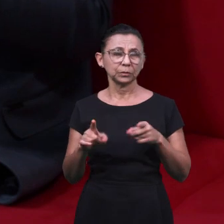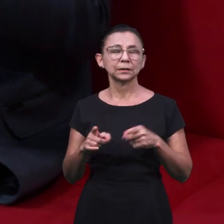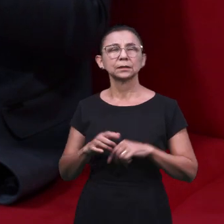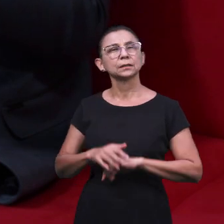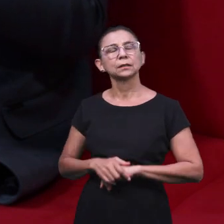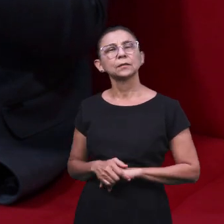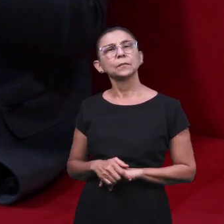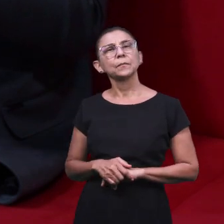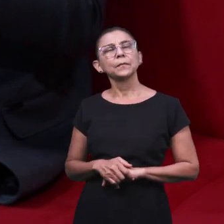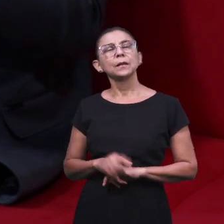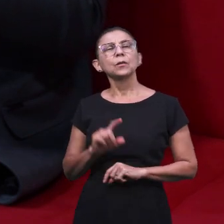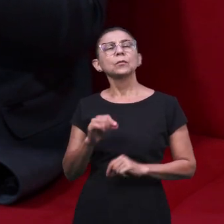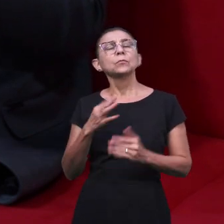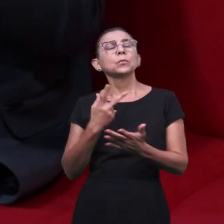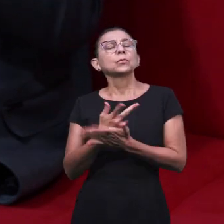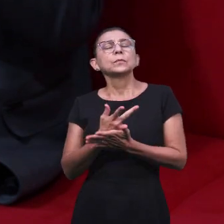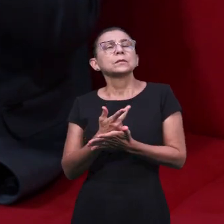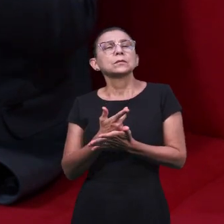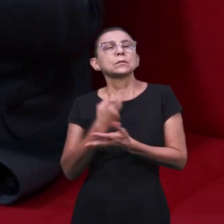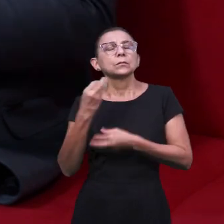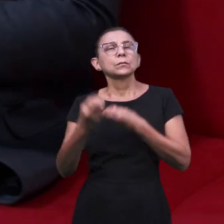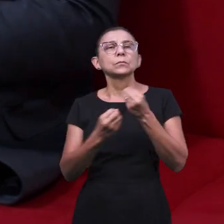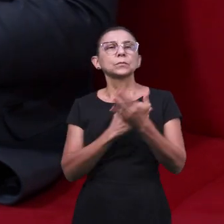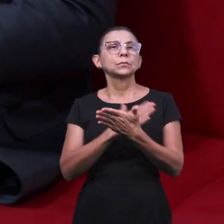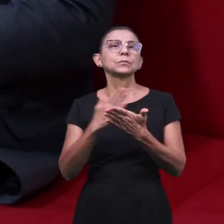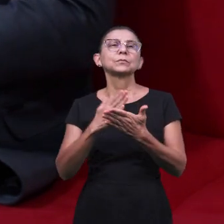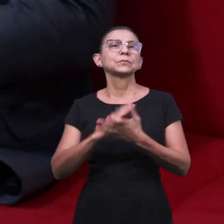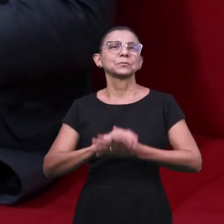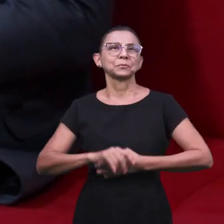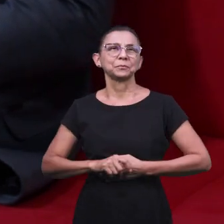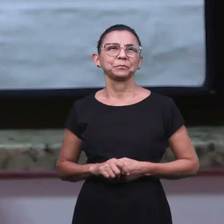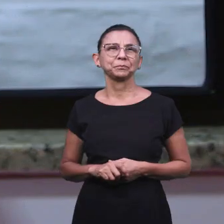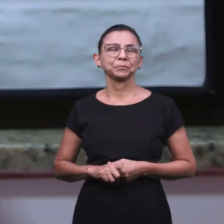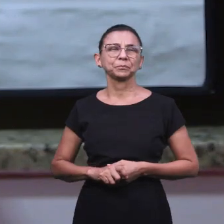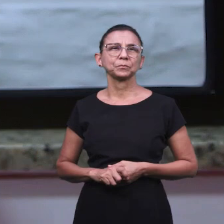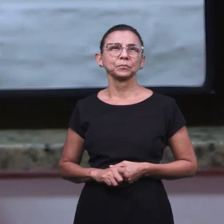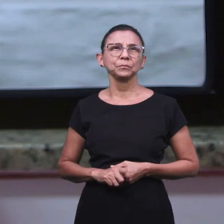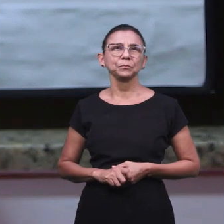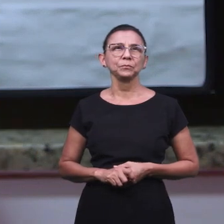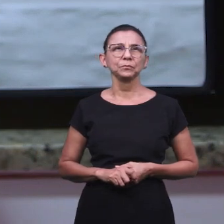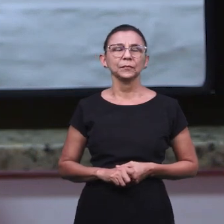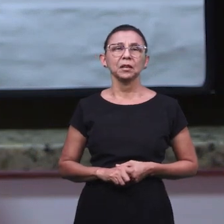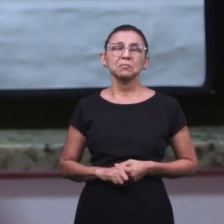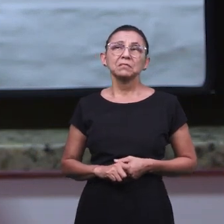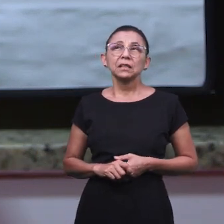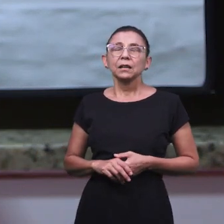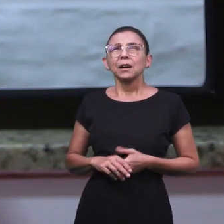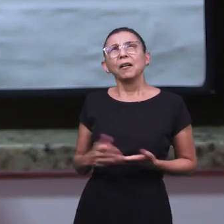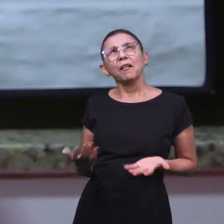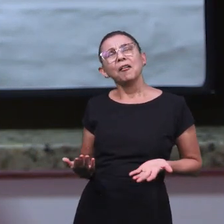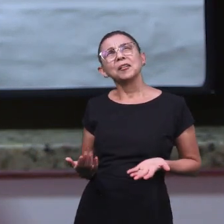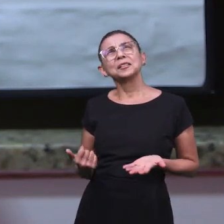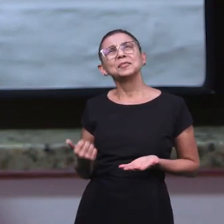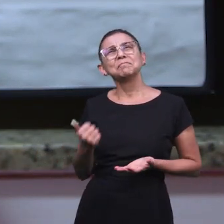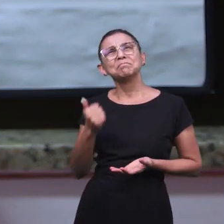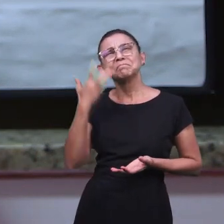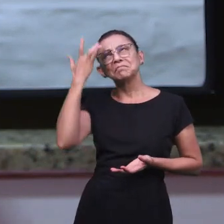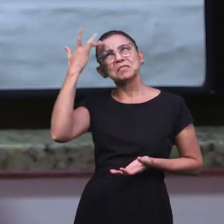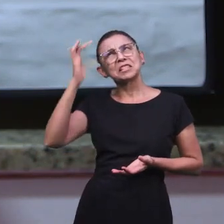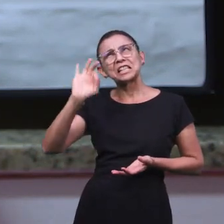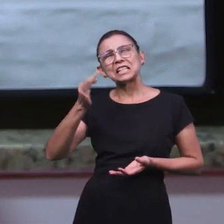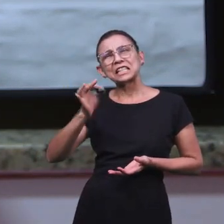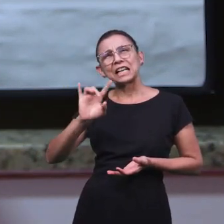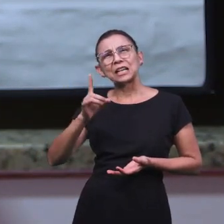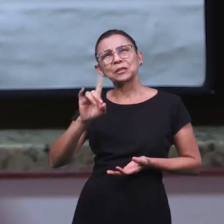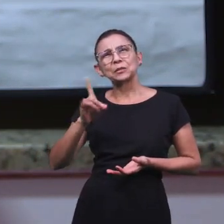o despertar do seu interesse? Como é que isso começou na sua vida? Nem sei direito, mas uma coisa tenho certeza.